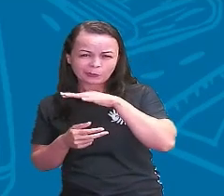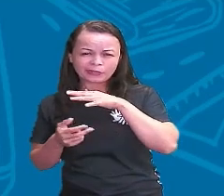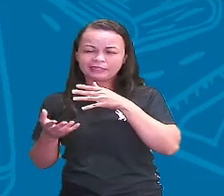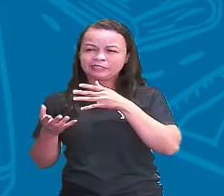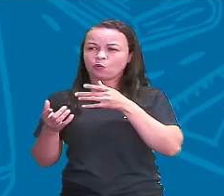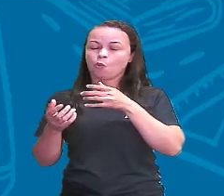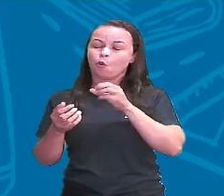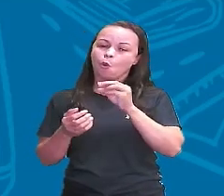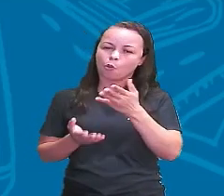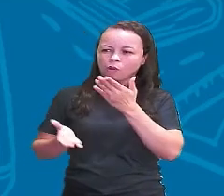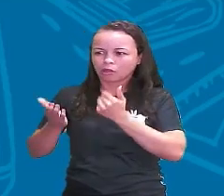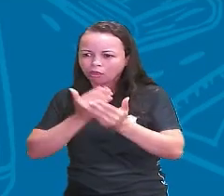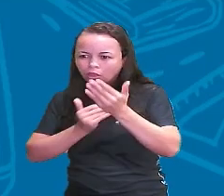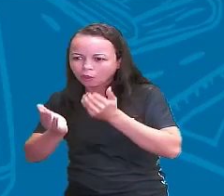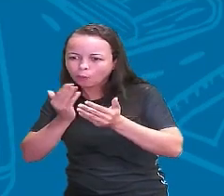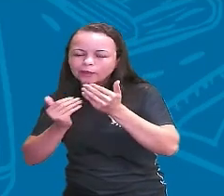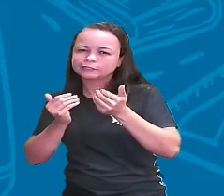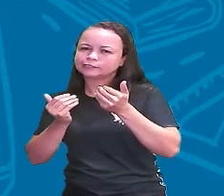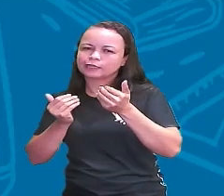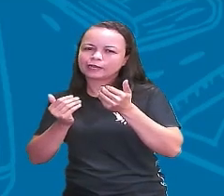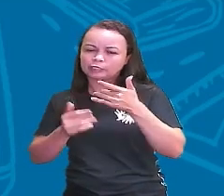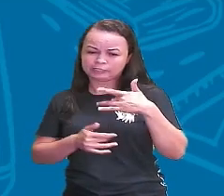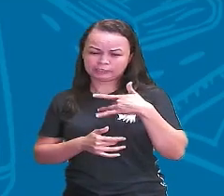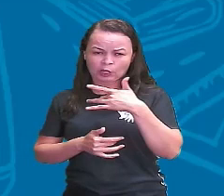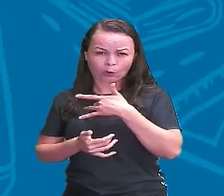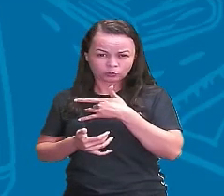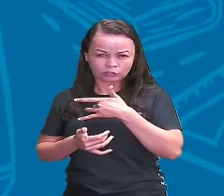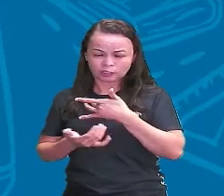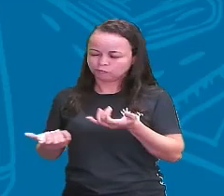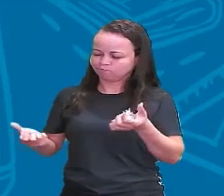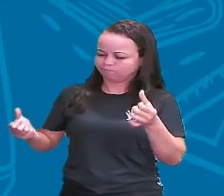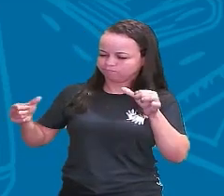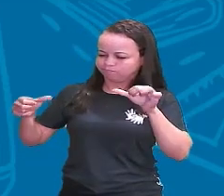numa quantidade desnecessária, a gente vai então estar